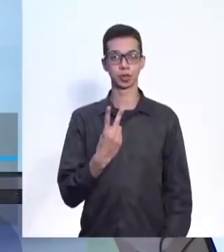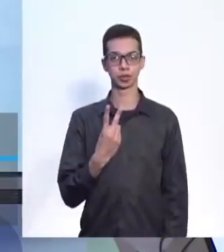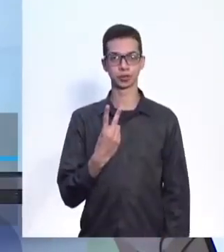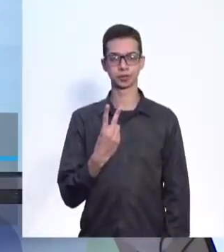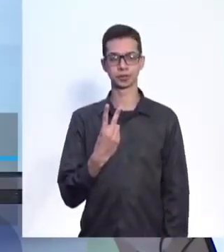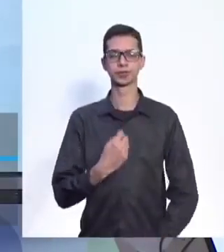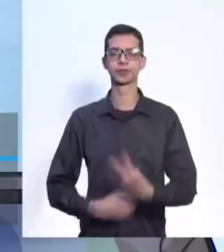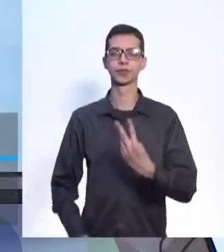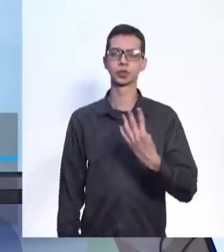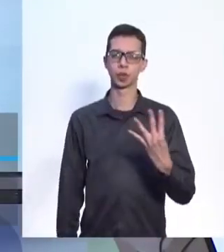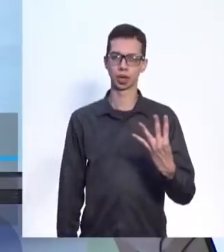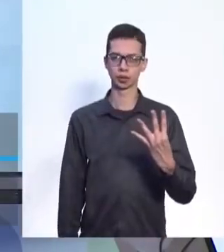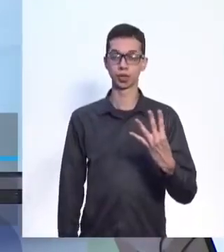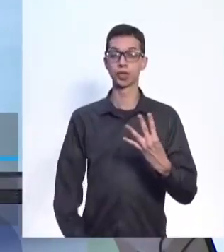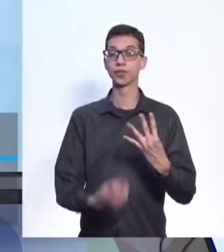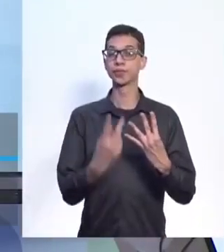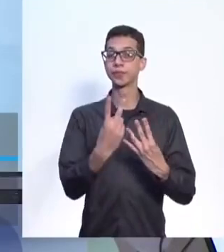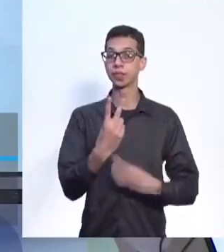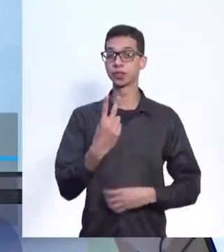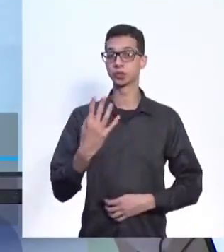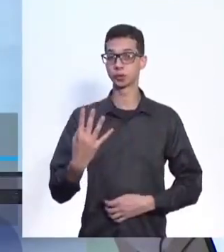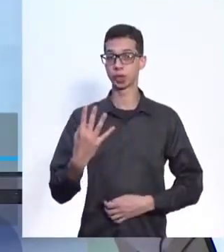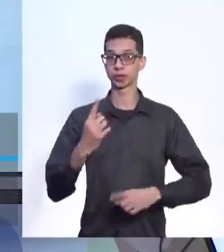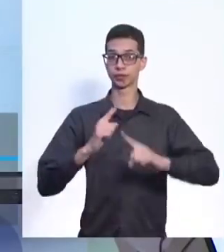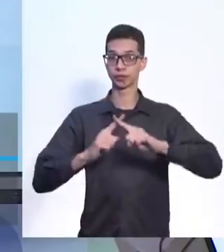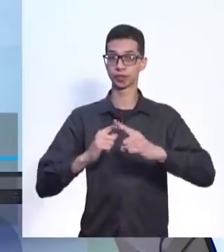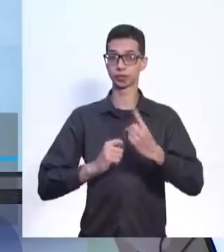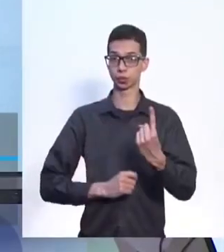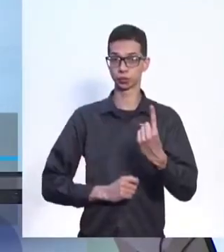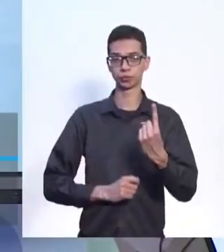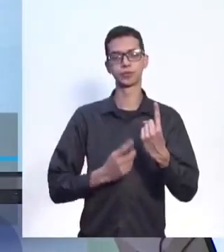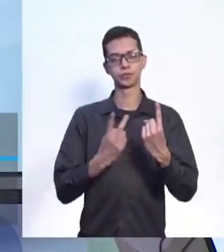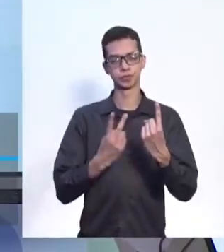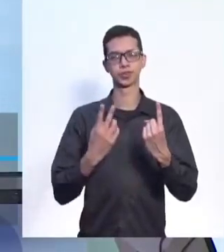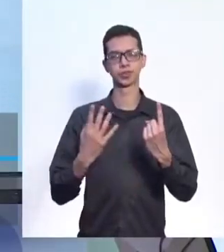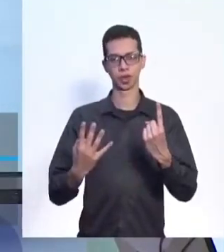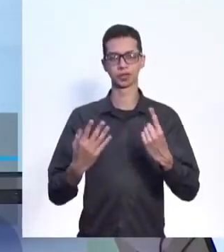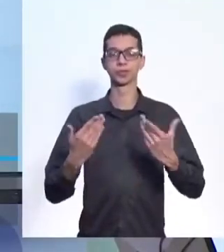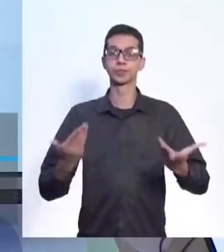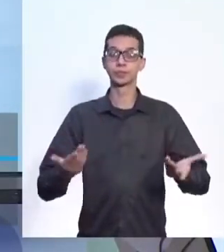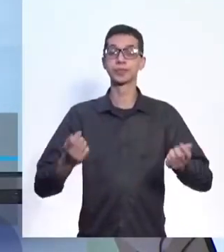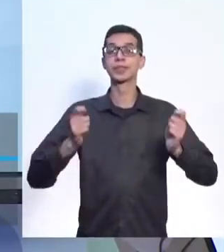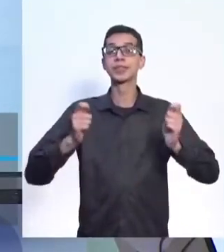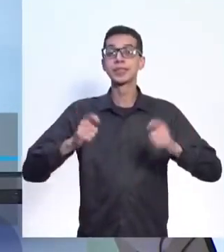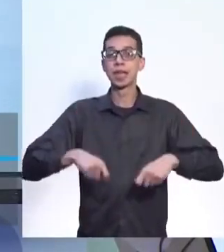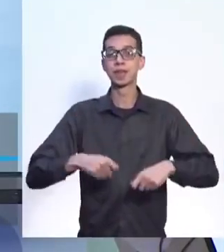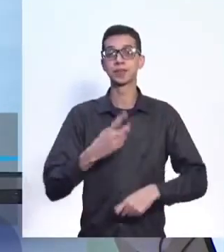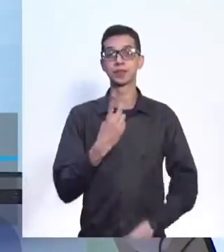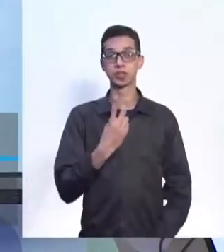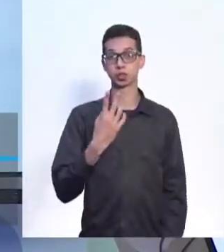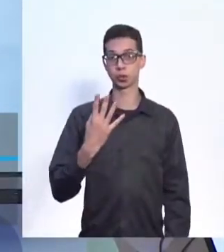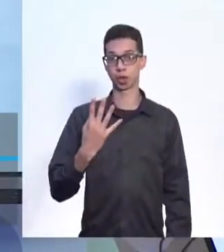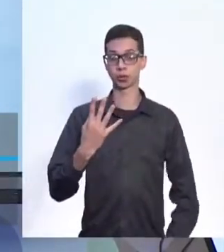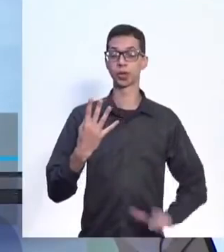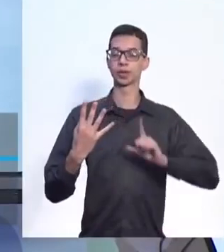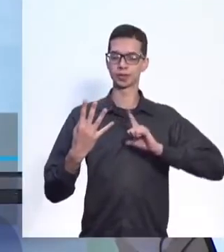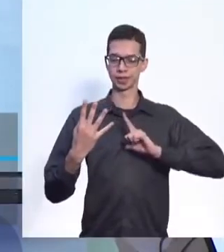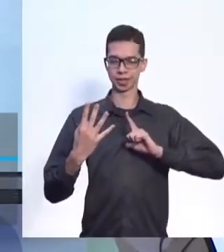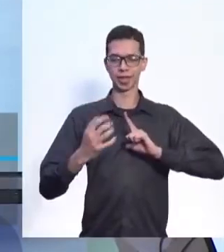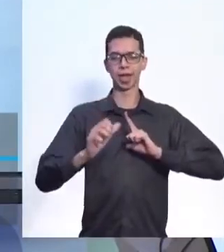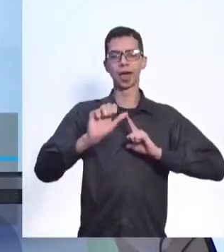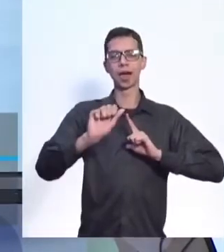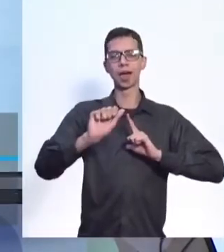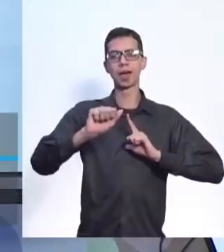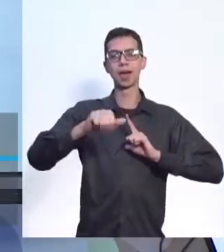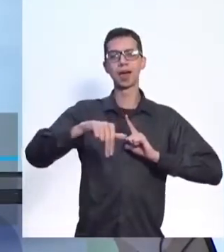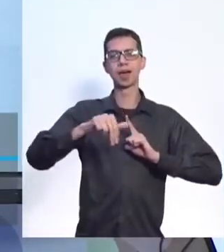24. 24 vezes 1, 24. Então, eu vou ter 24 anagramas que